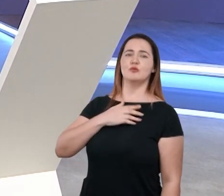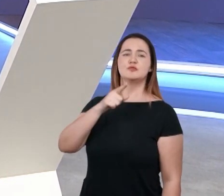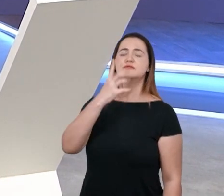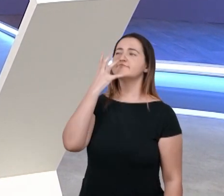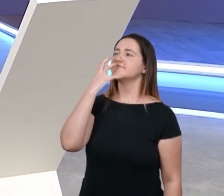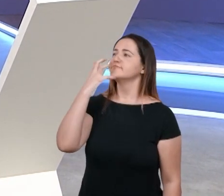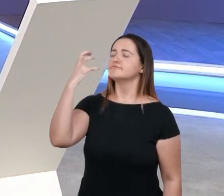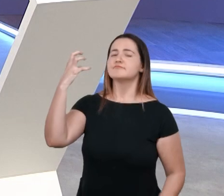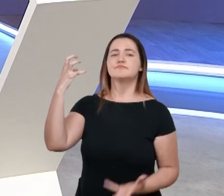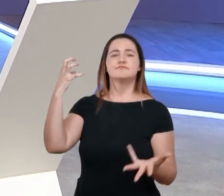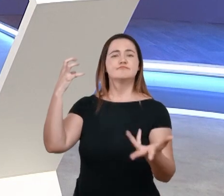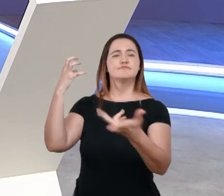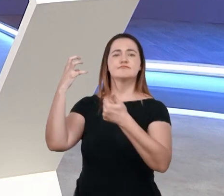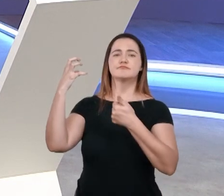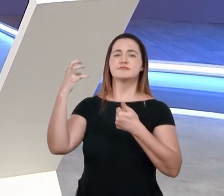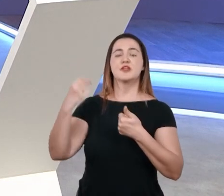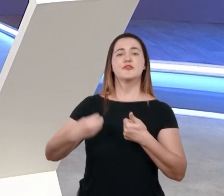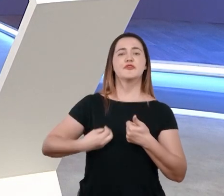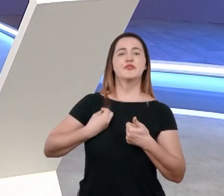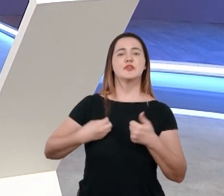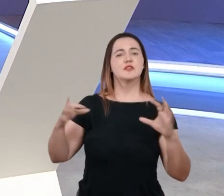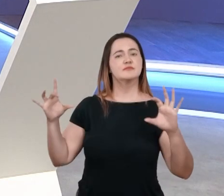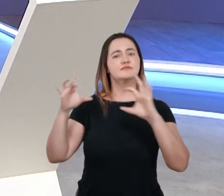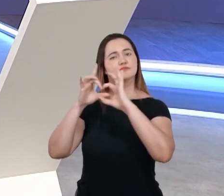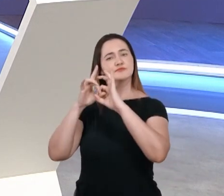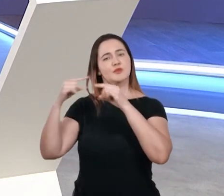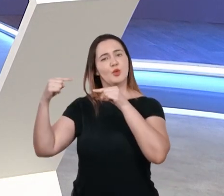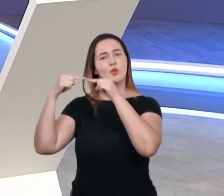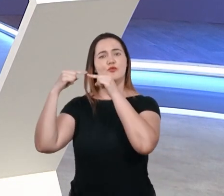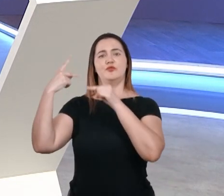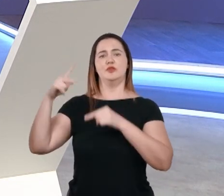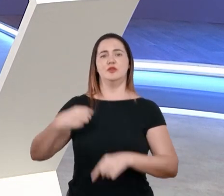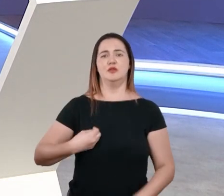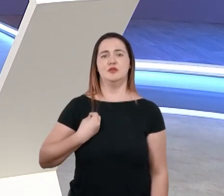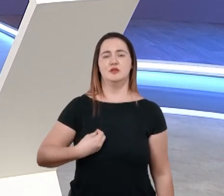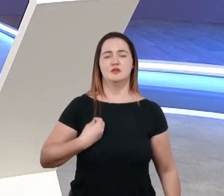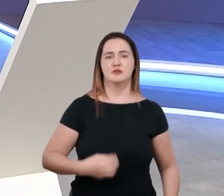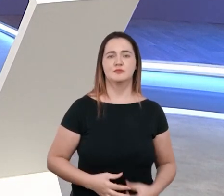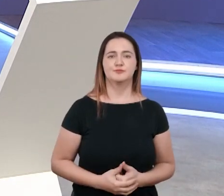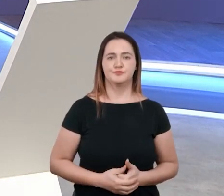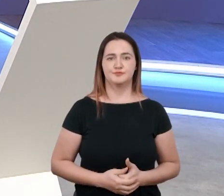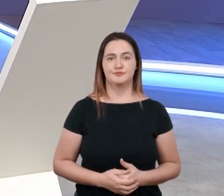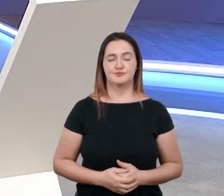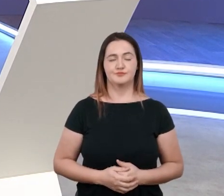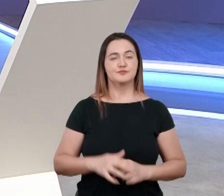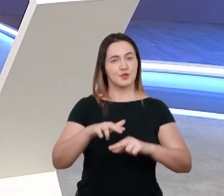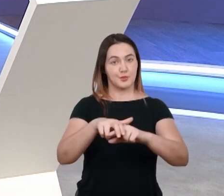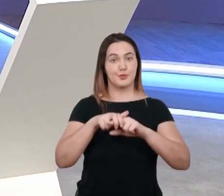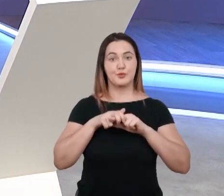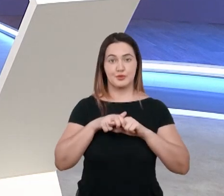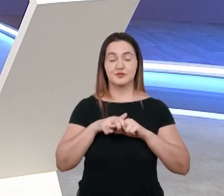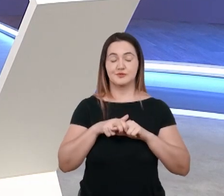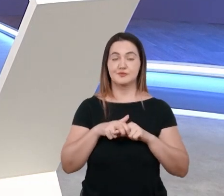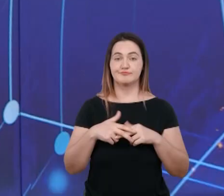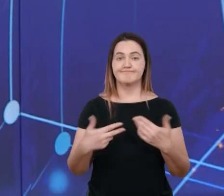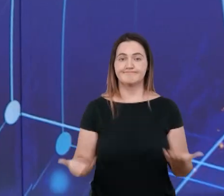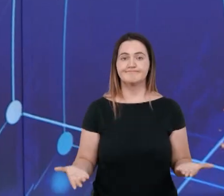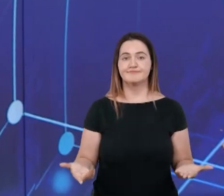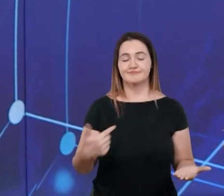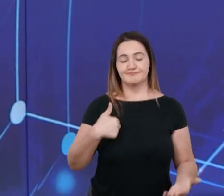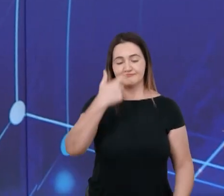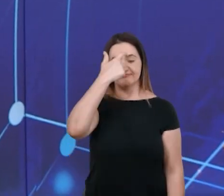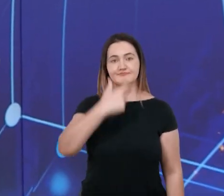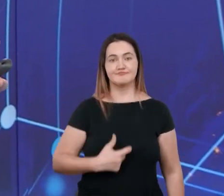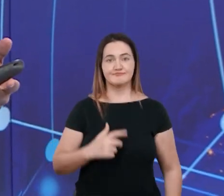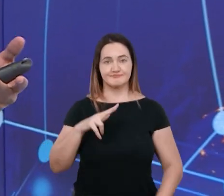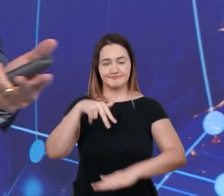você entenda o amor de Deus, que você se apaixone por esse Deus e viva uma vida em conformidade com a vontade desse Deus.